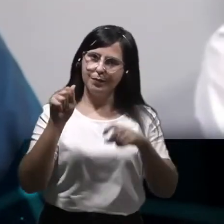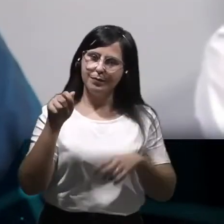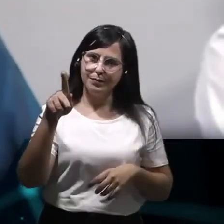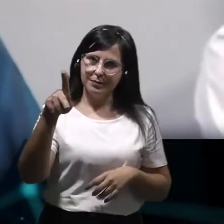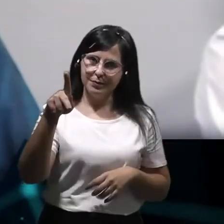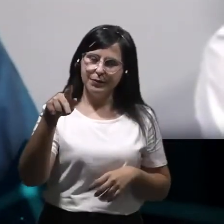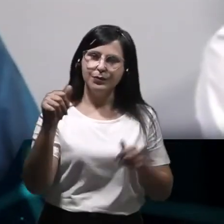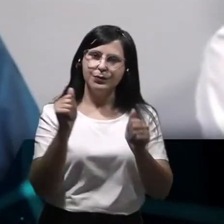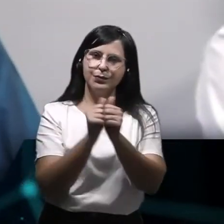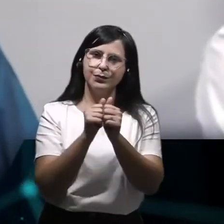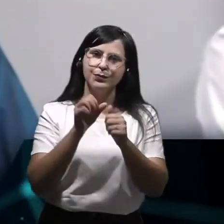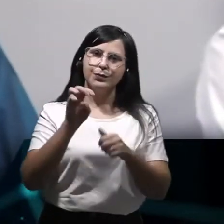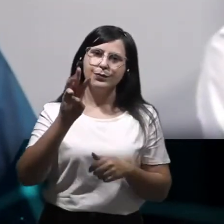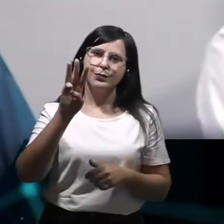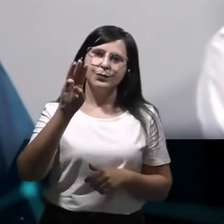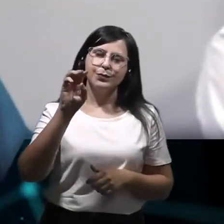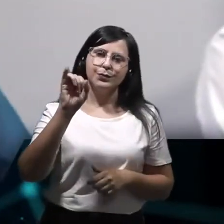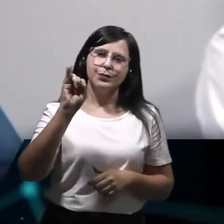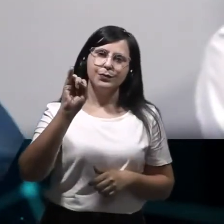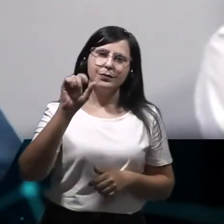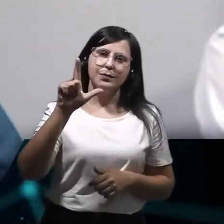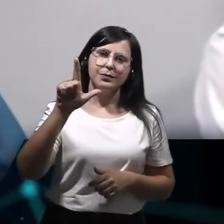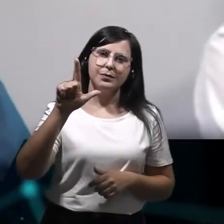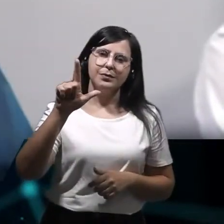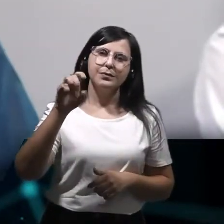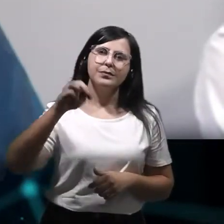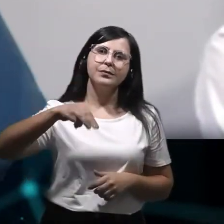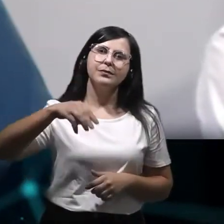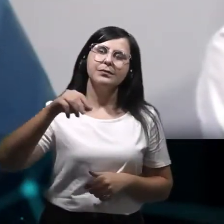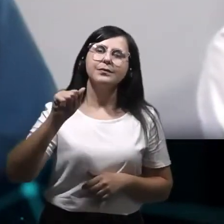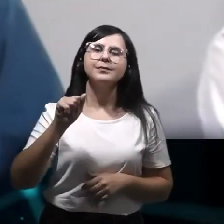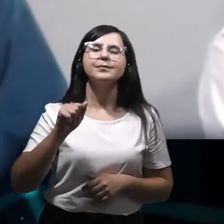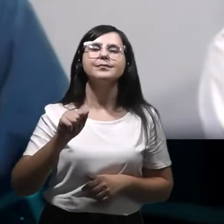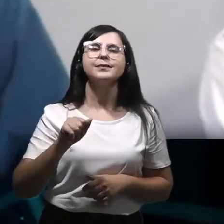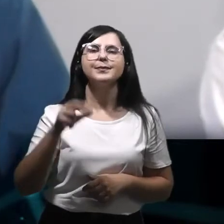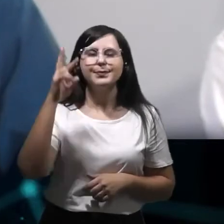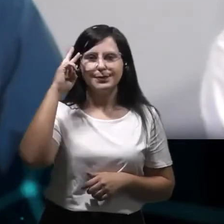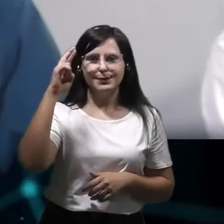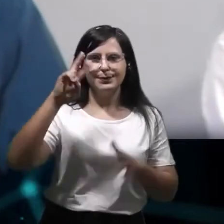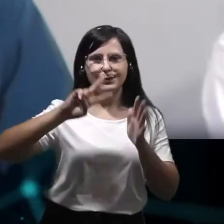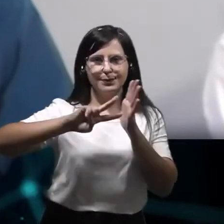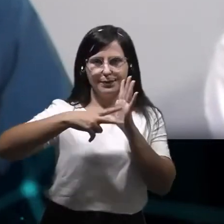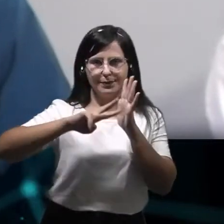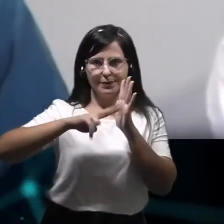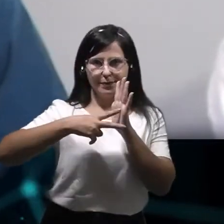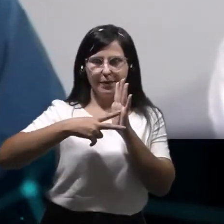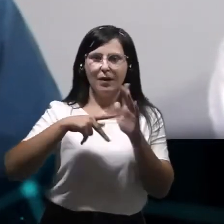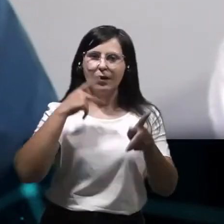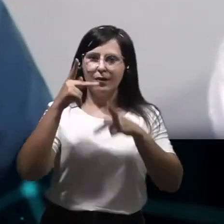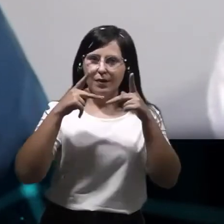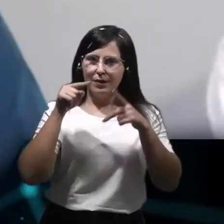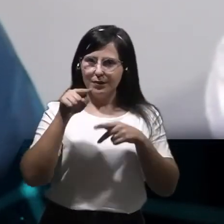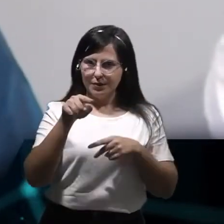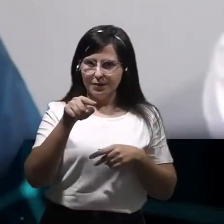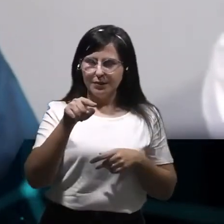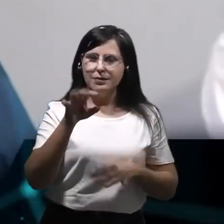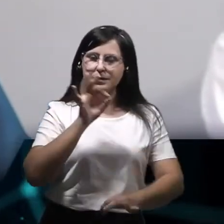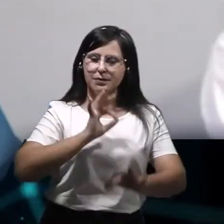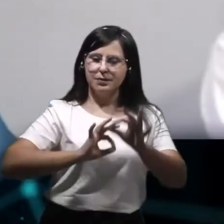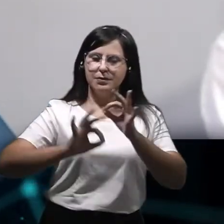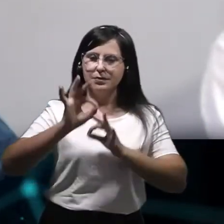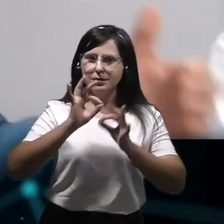presidente do sindicato, presidente do Sindicato dos Servidores, e realmente ela falou que você deixou, Roberto, a